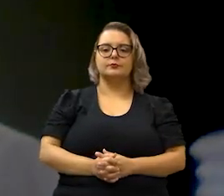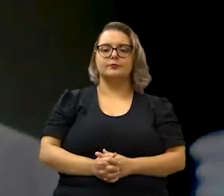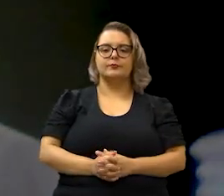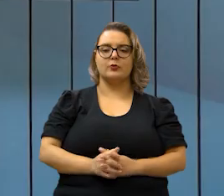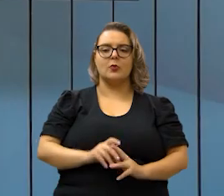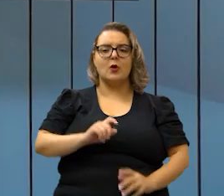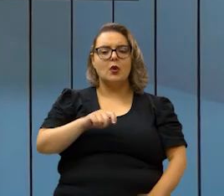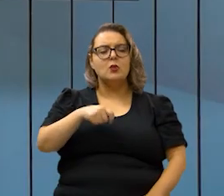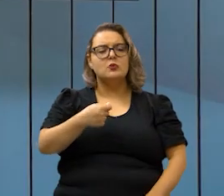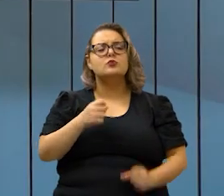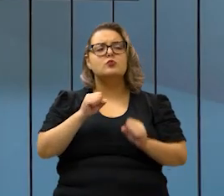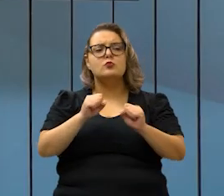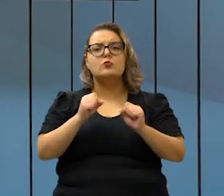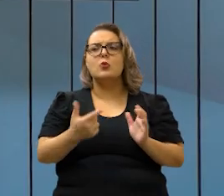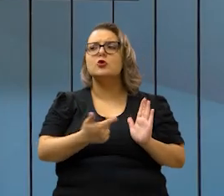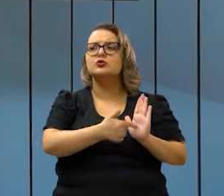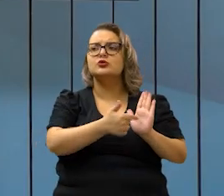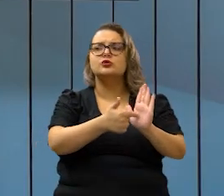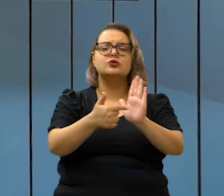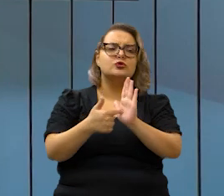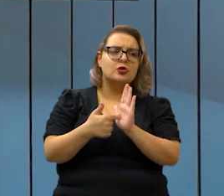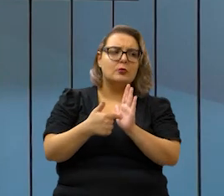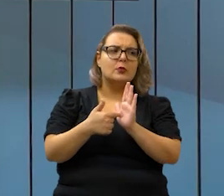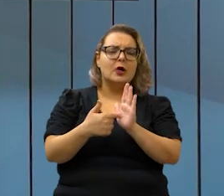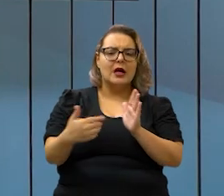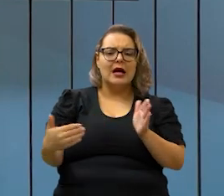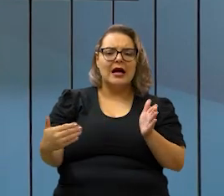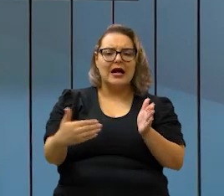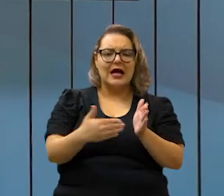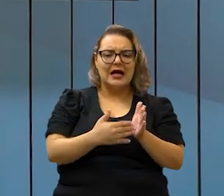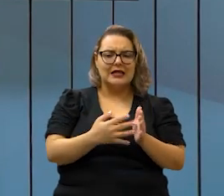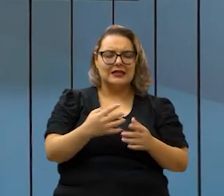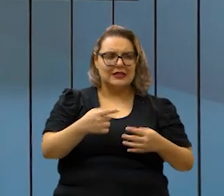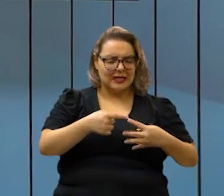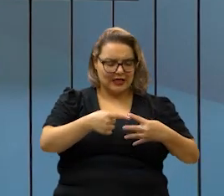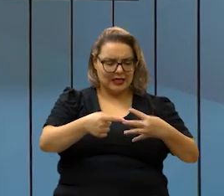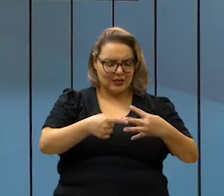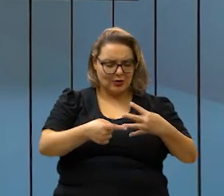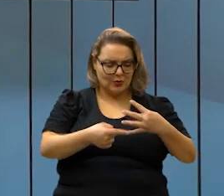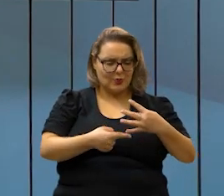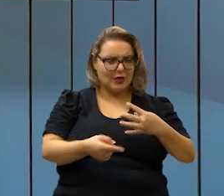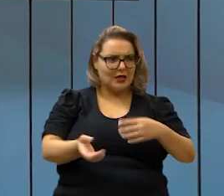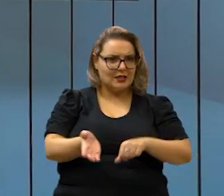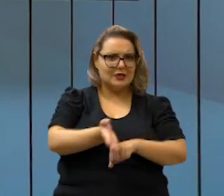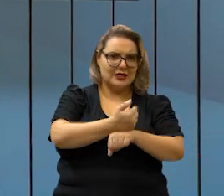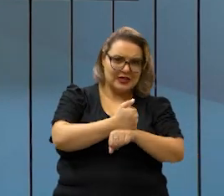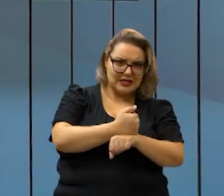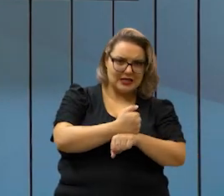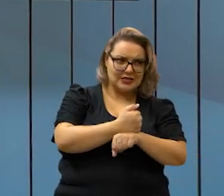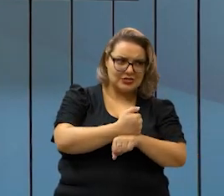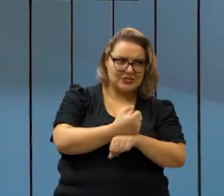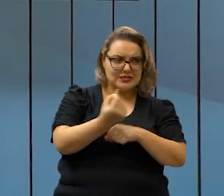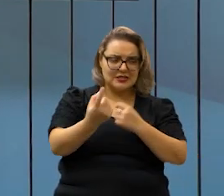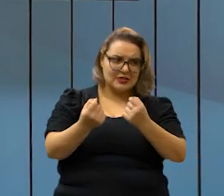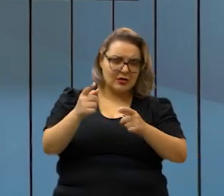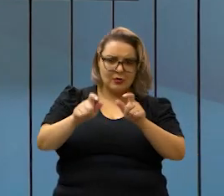Os sinais, eles podem aparecer até 4 semanas antes, é isso mesmo, em alguns